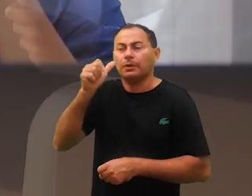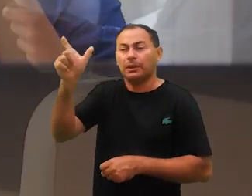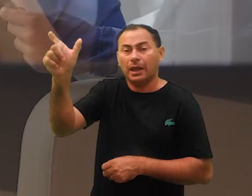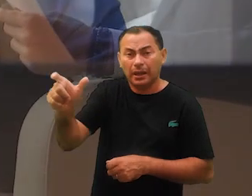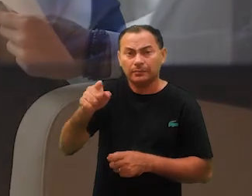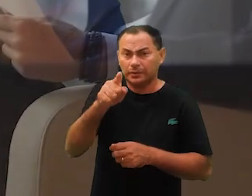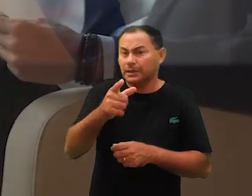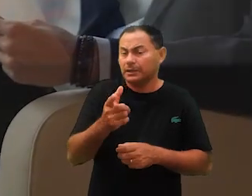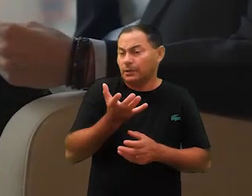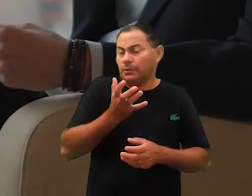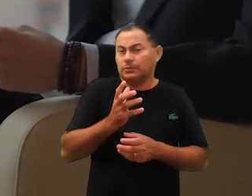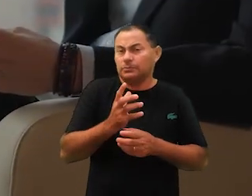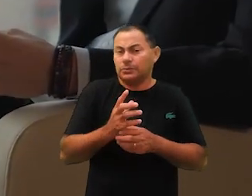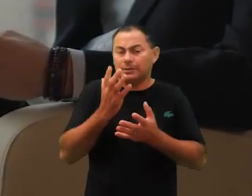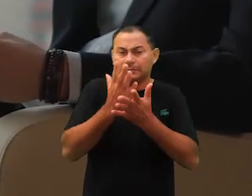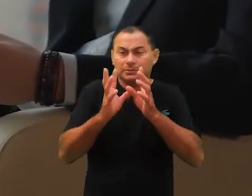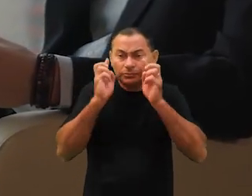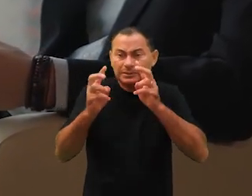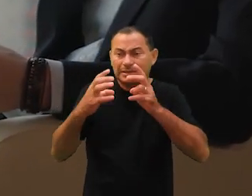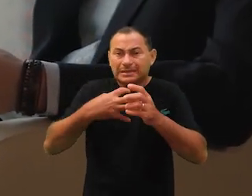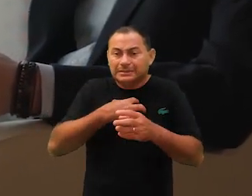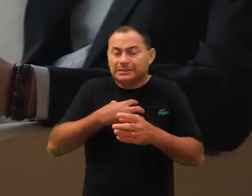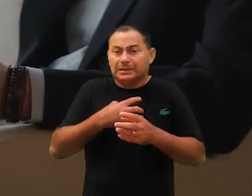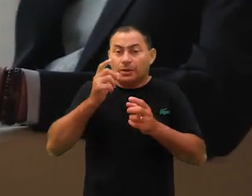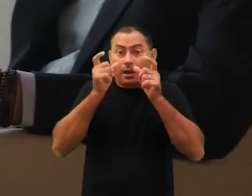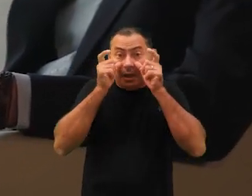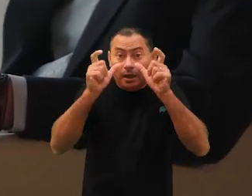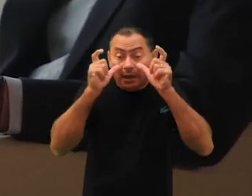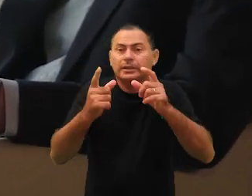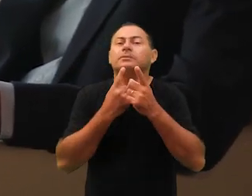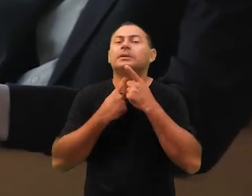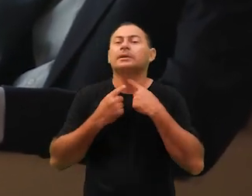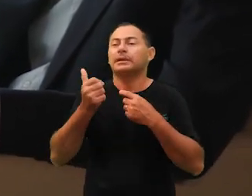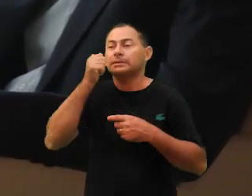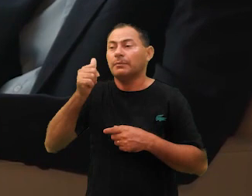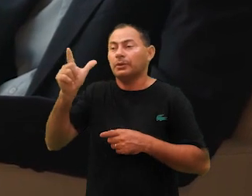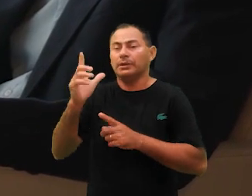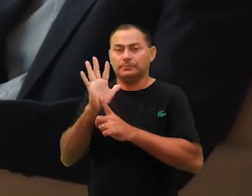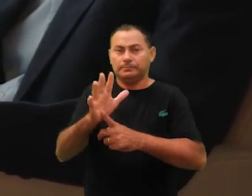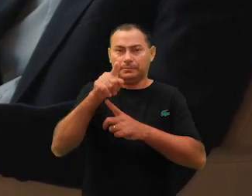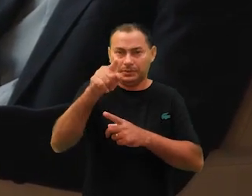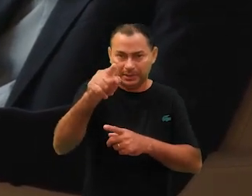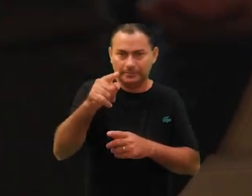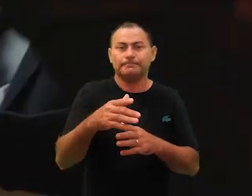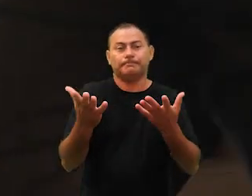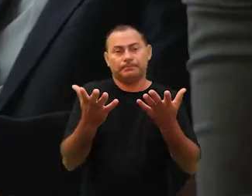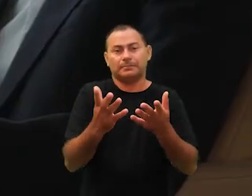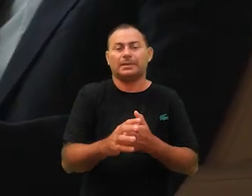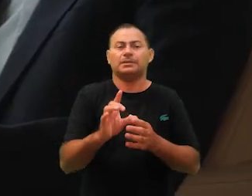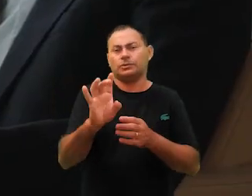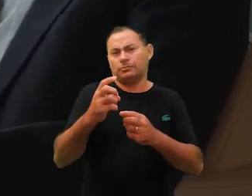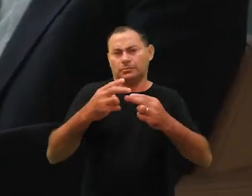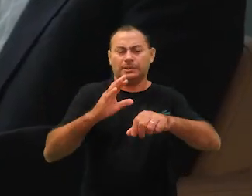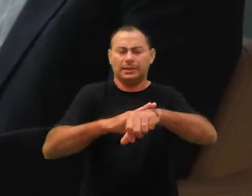mulher. Se você não quebrar o campo magnético entre sua cobiça e o desejo que esta mulher exerce sobre você,